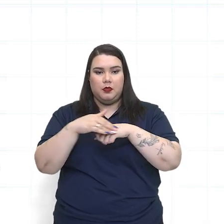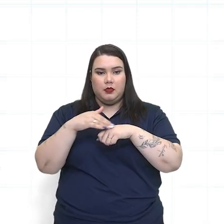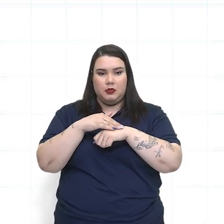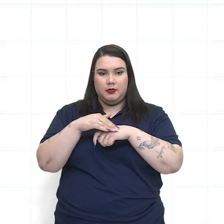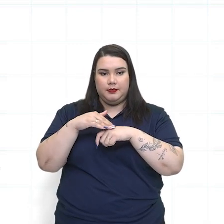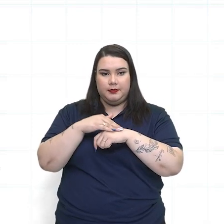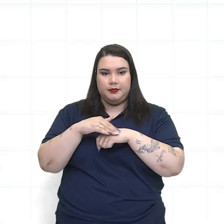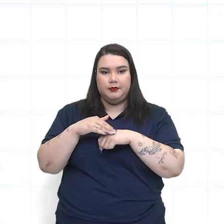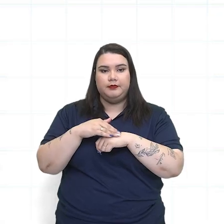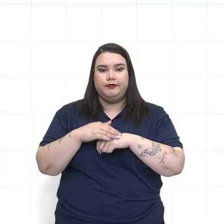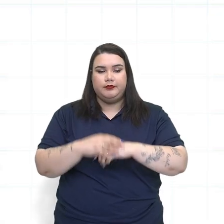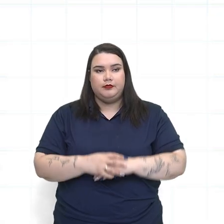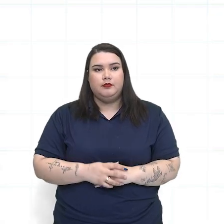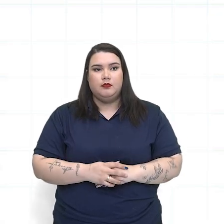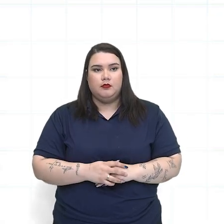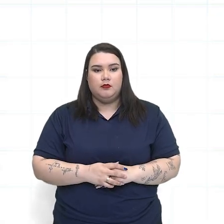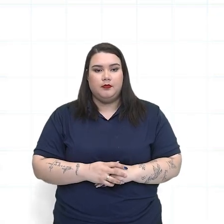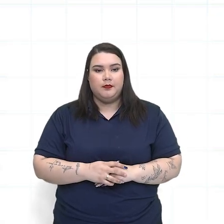aí, né?